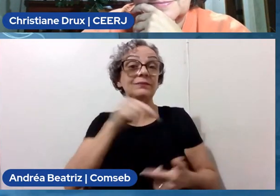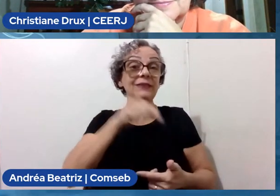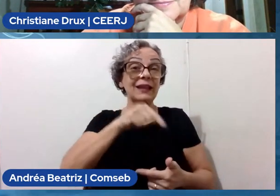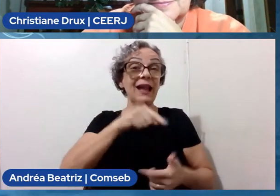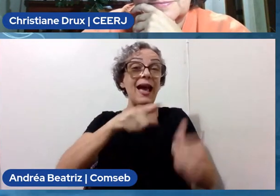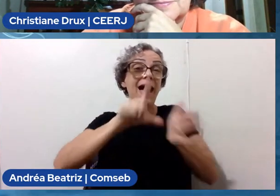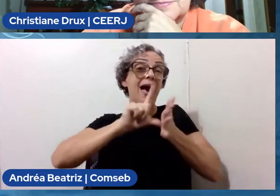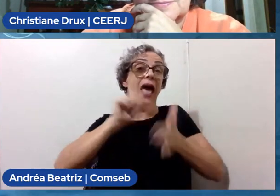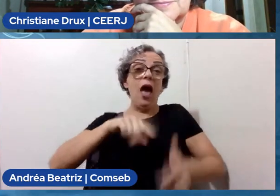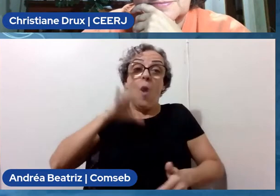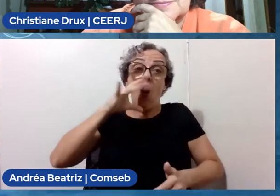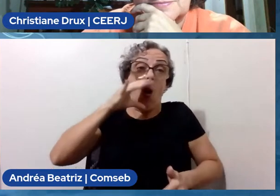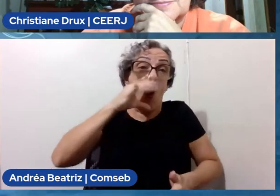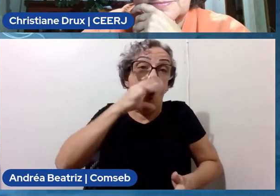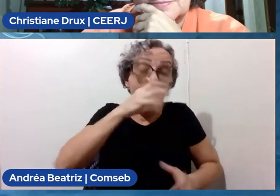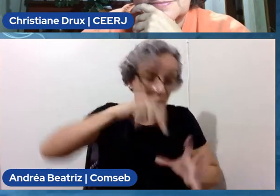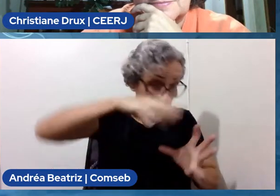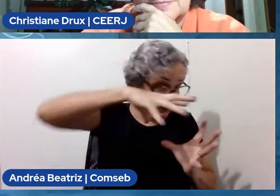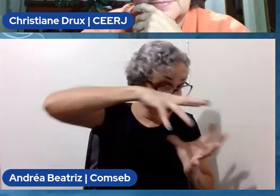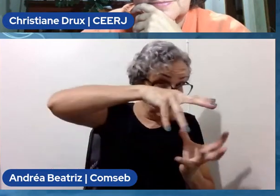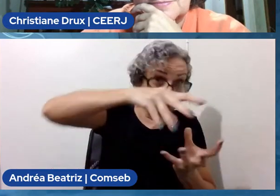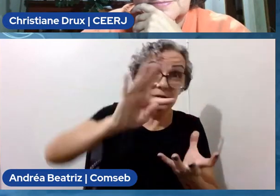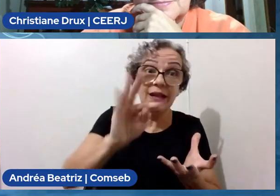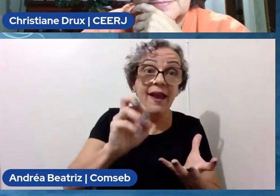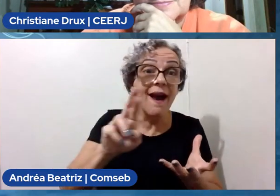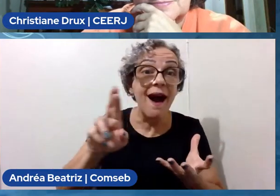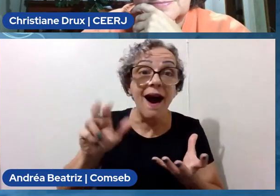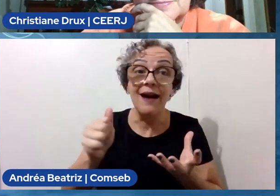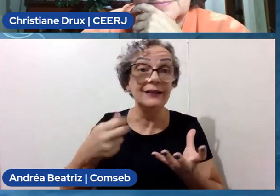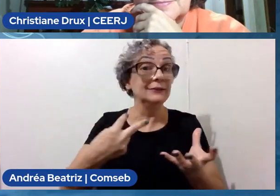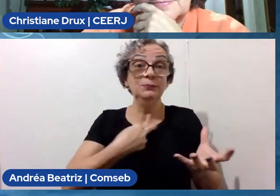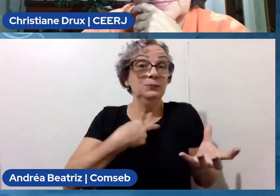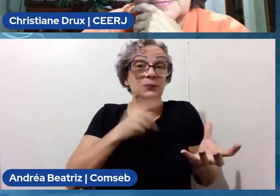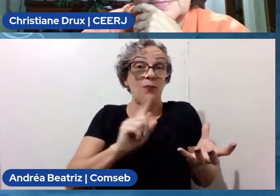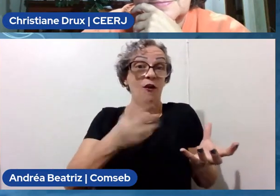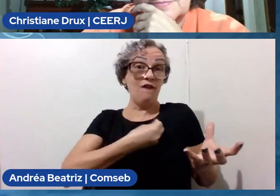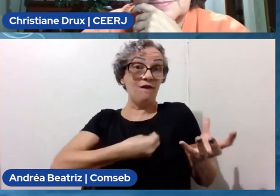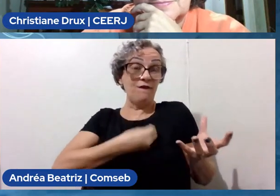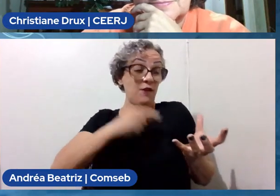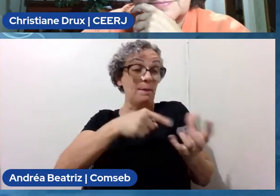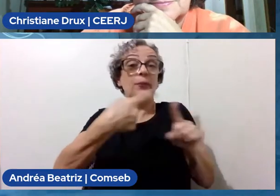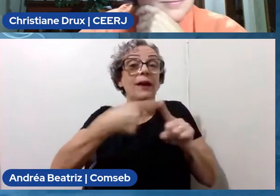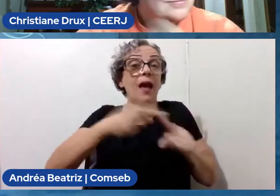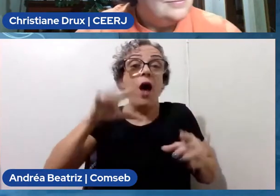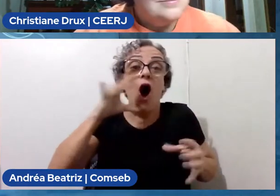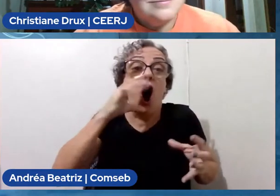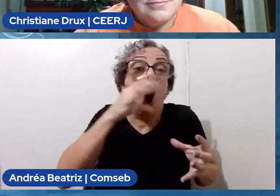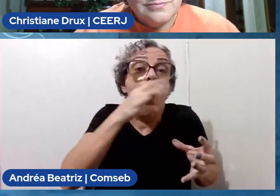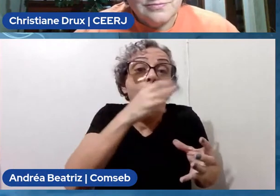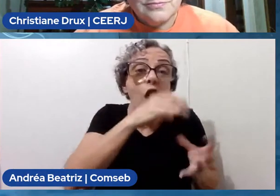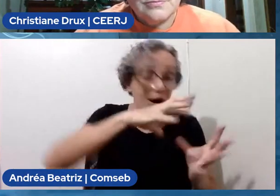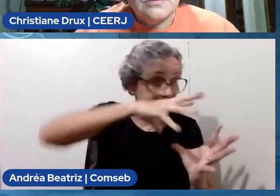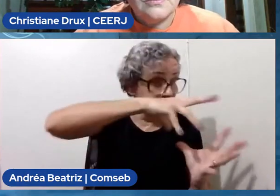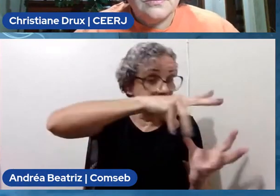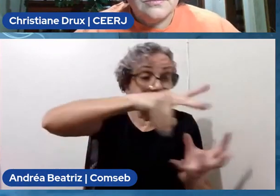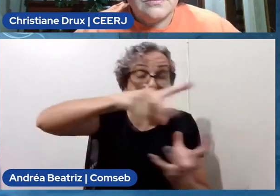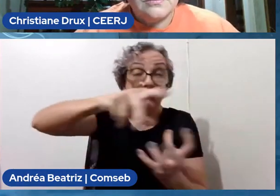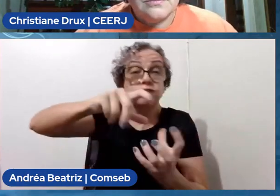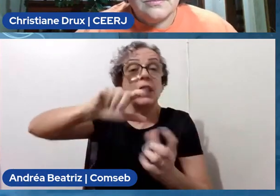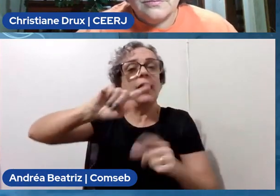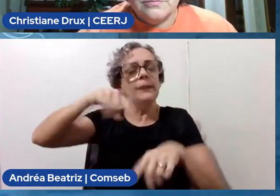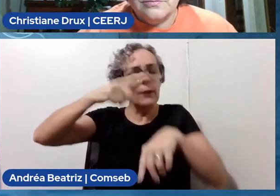quente, era uma esfera de fogo, isso impossibilitava uma vida. E aí, no decorrer do tempo, o planeta foi entrando num processo